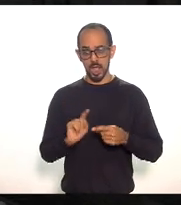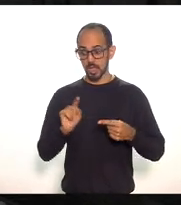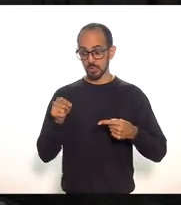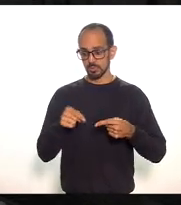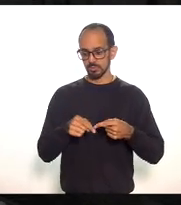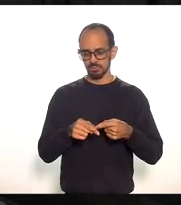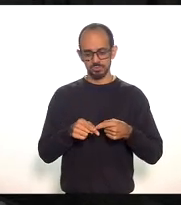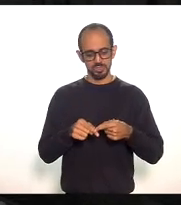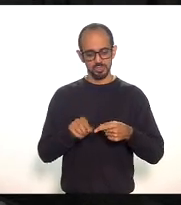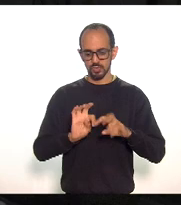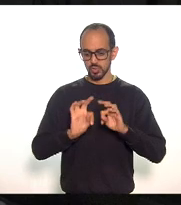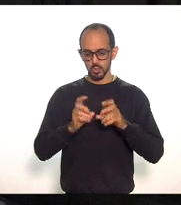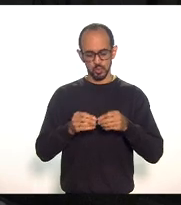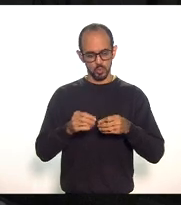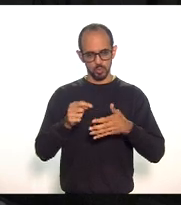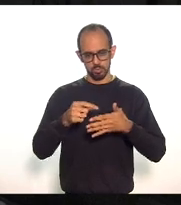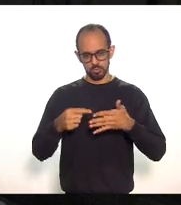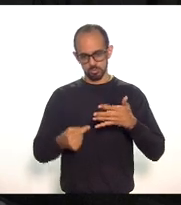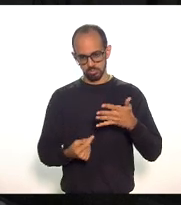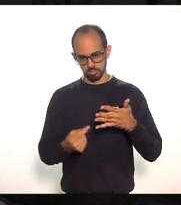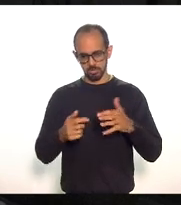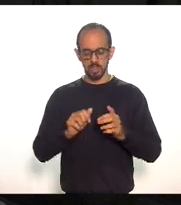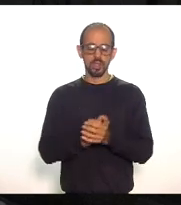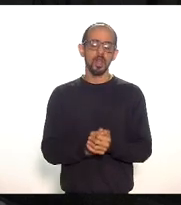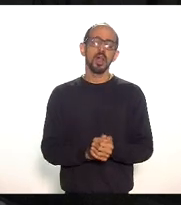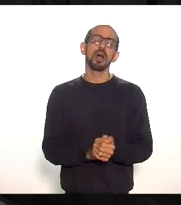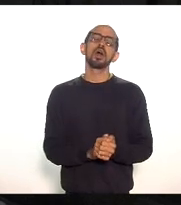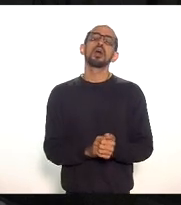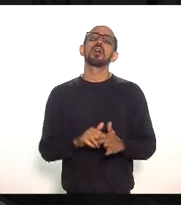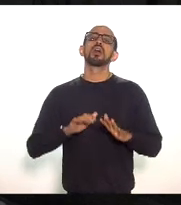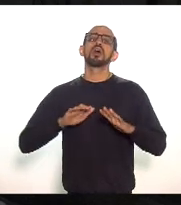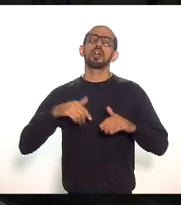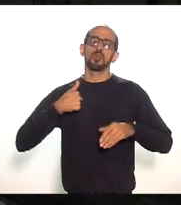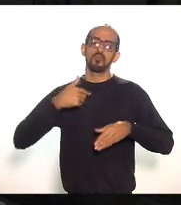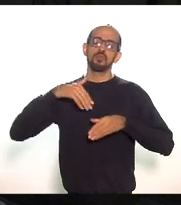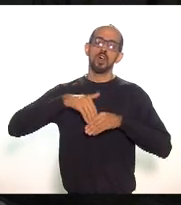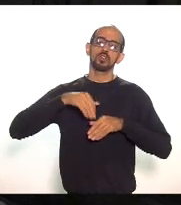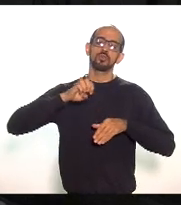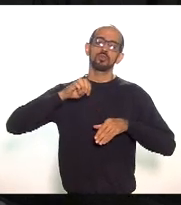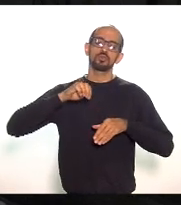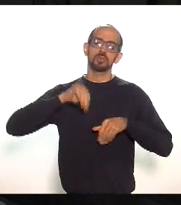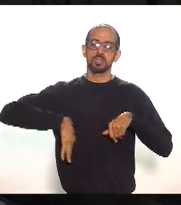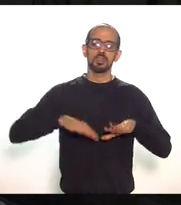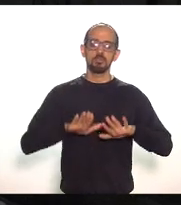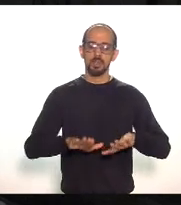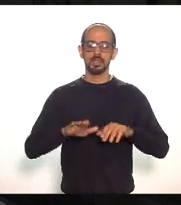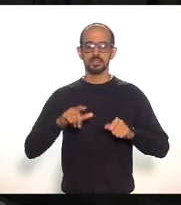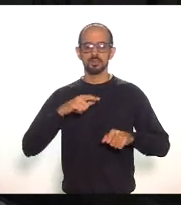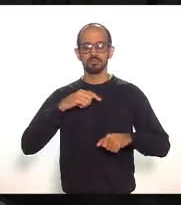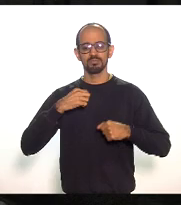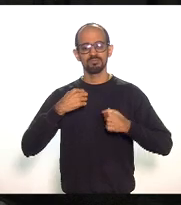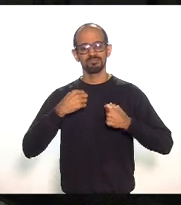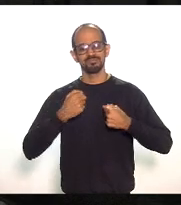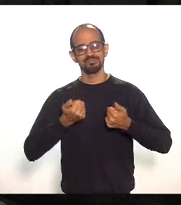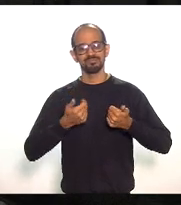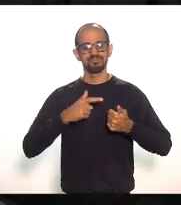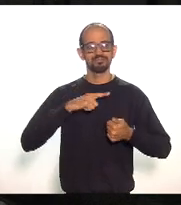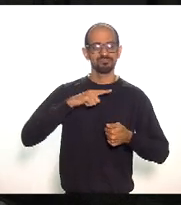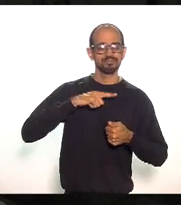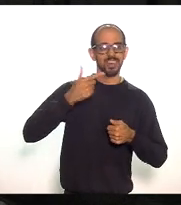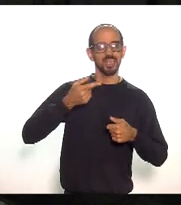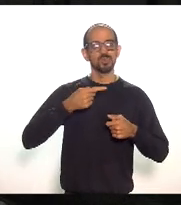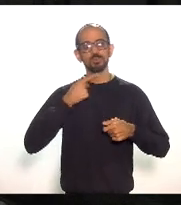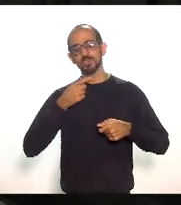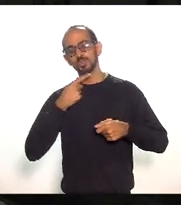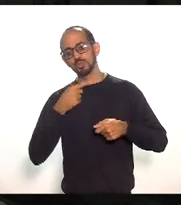pontos que eu coloquei. O meu voto é favorável, mas com essa ressalva de que o olhar precisa ser amplo e